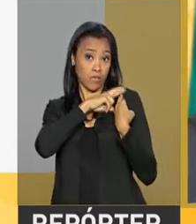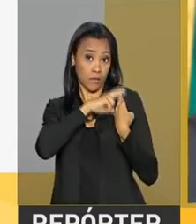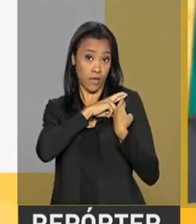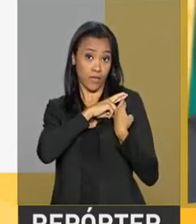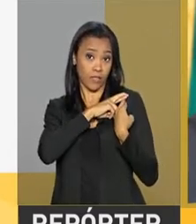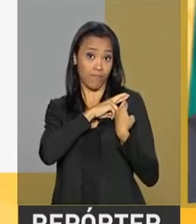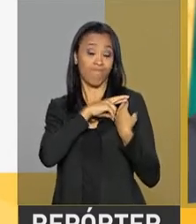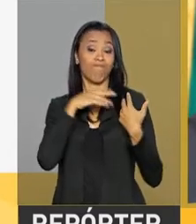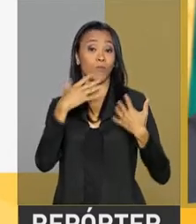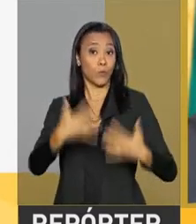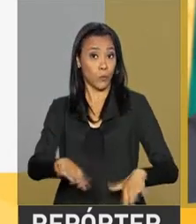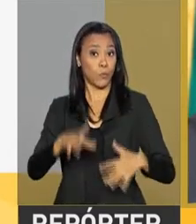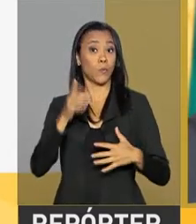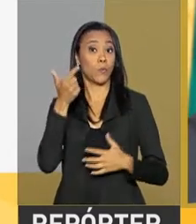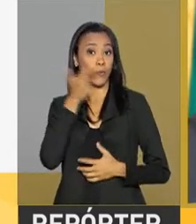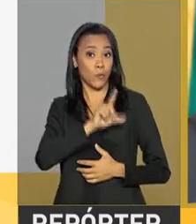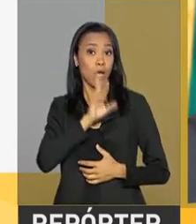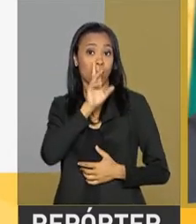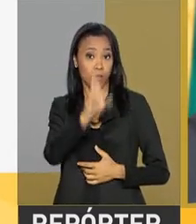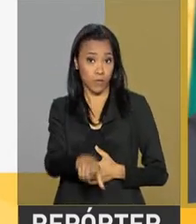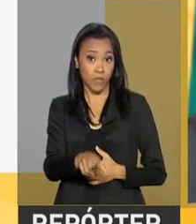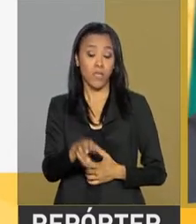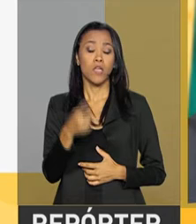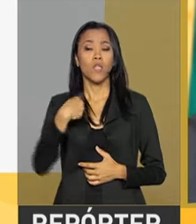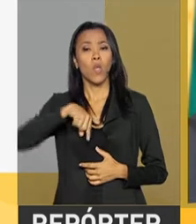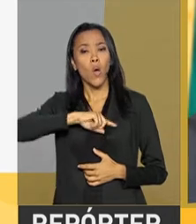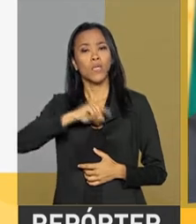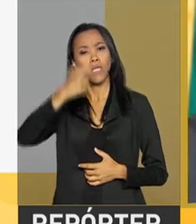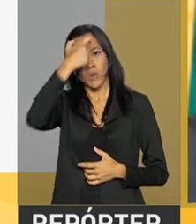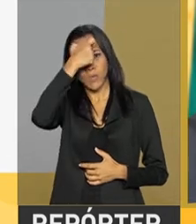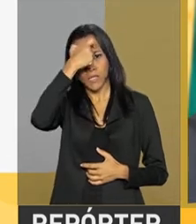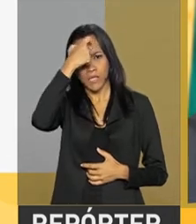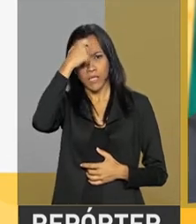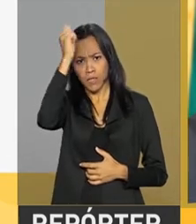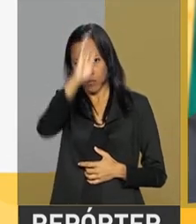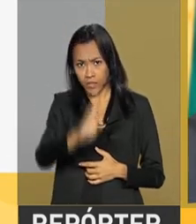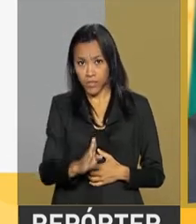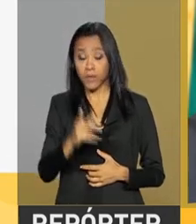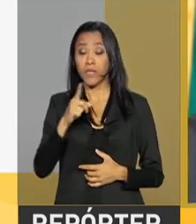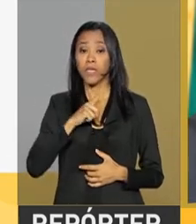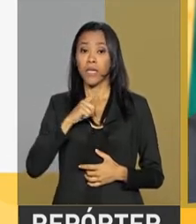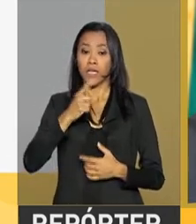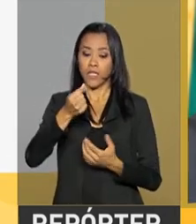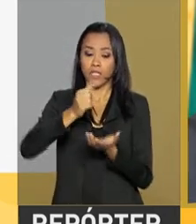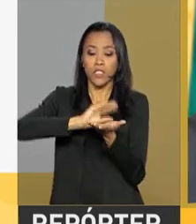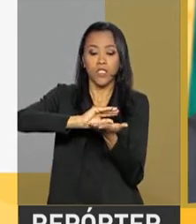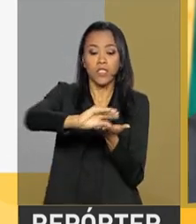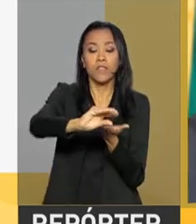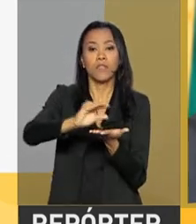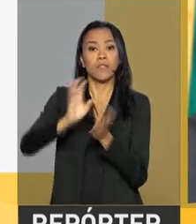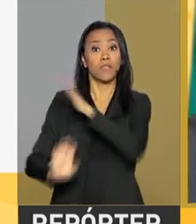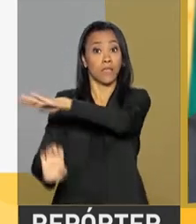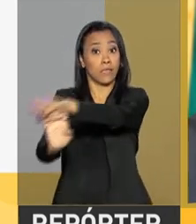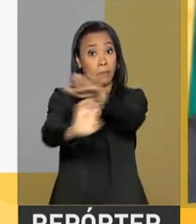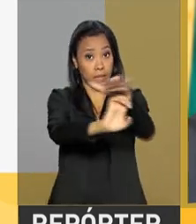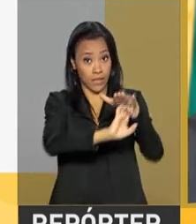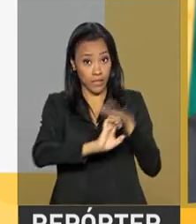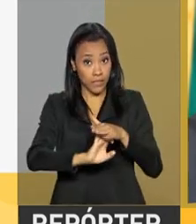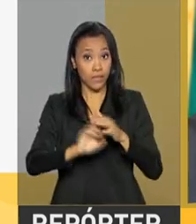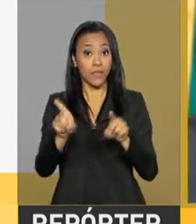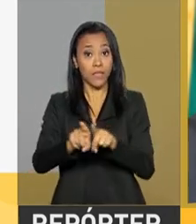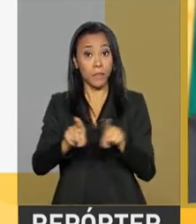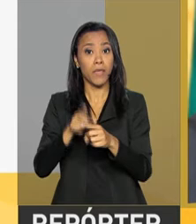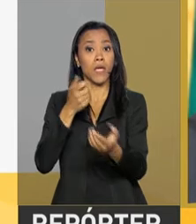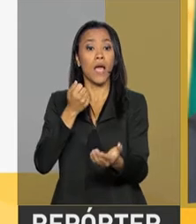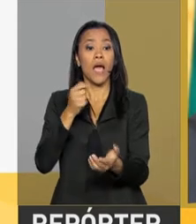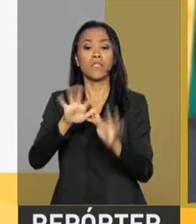resultados nós resgatamos a confiança do país que se traduz em investimentos dos empresários em consumo por